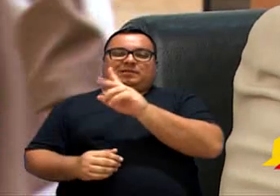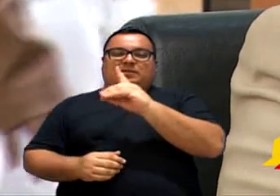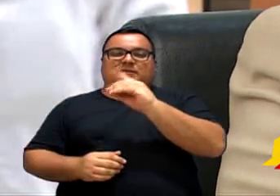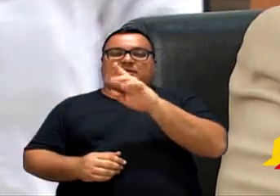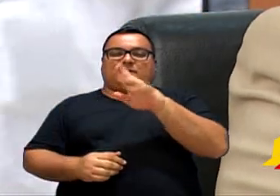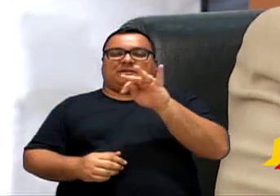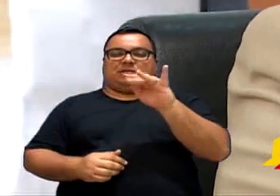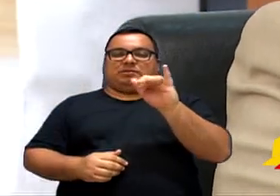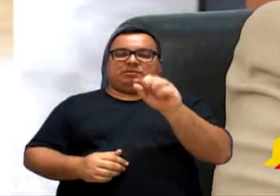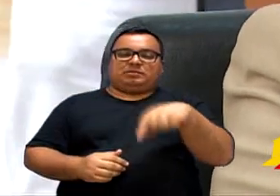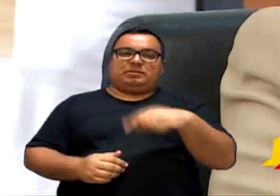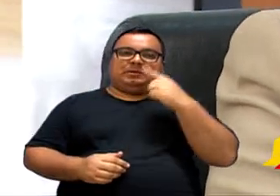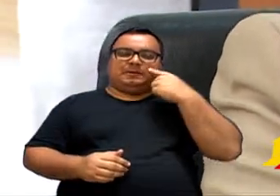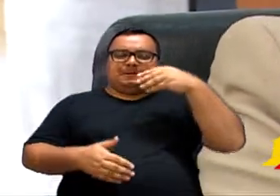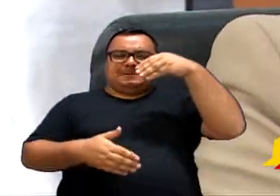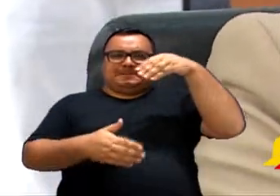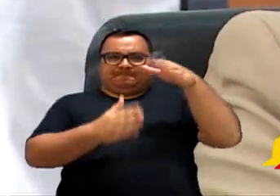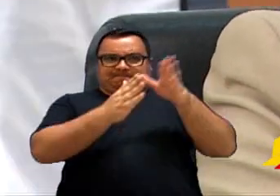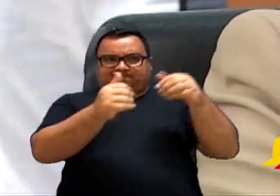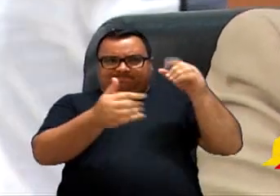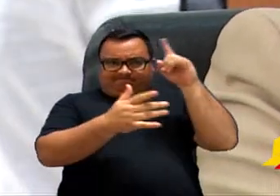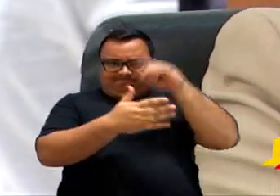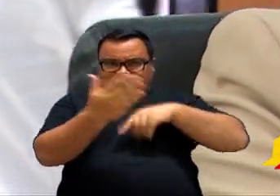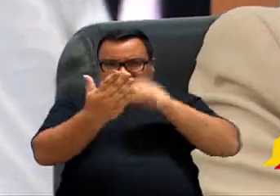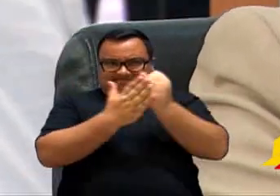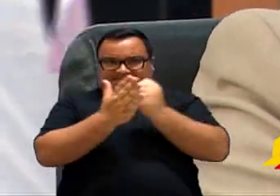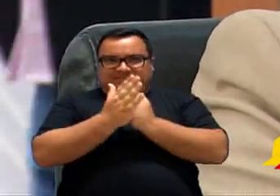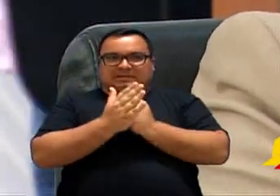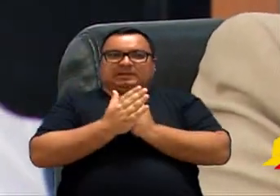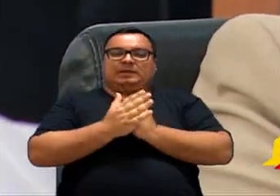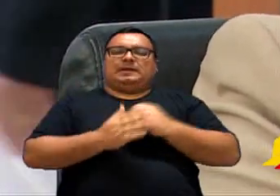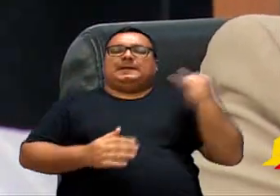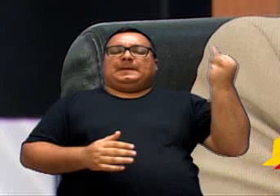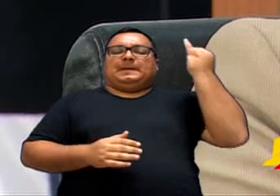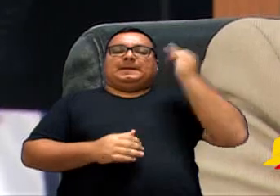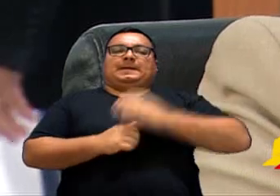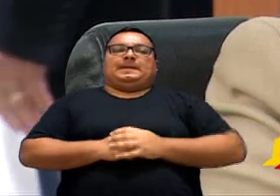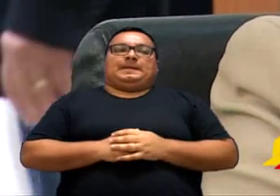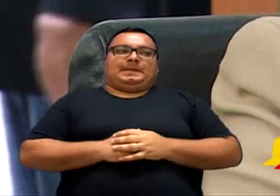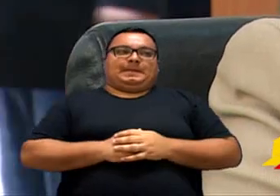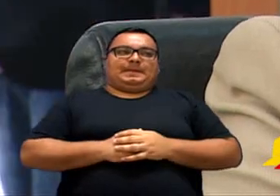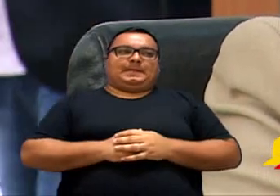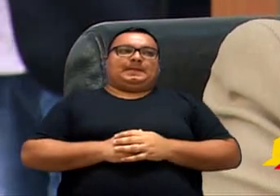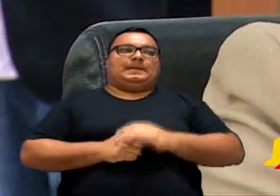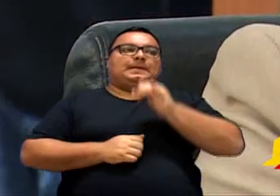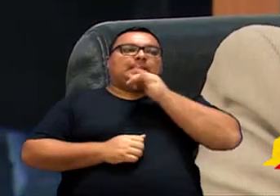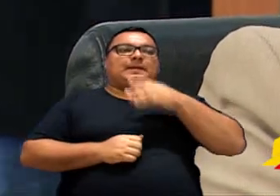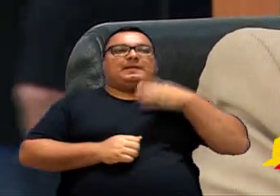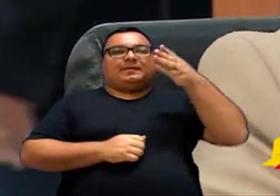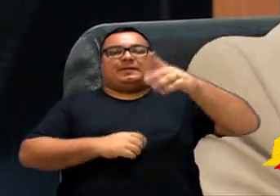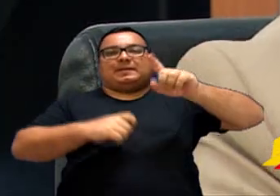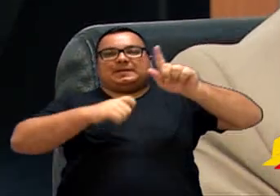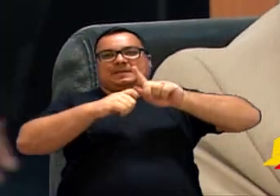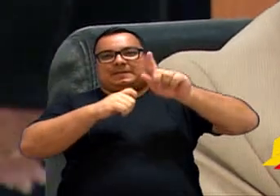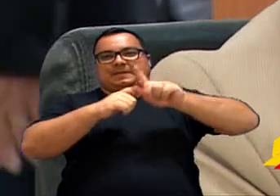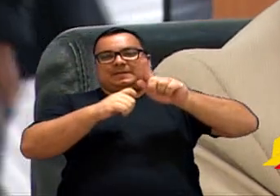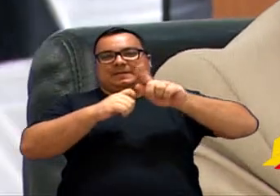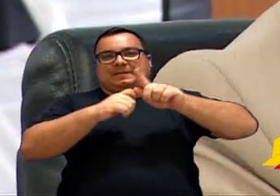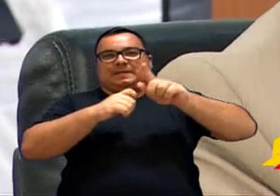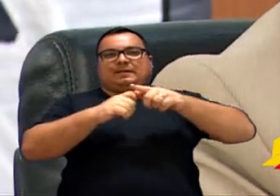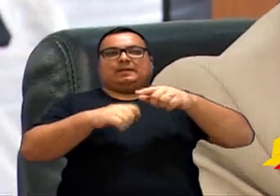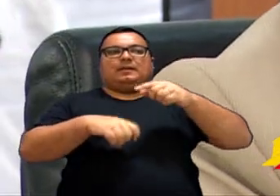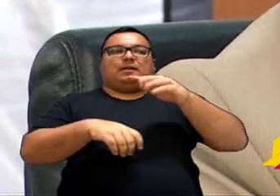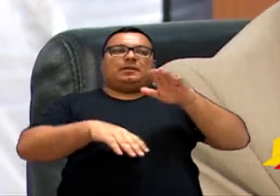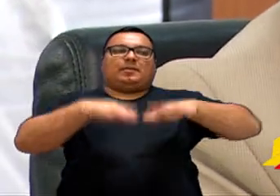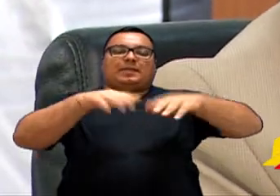muito importante. E, além de tudo, quando eles vão ao ginecologista, o horário não é aquele horário, eu acho que é 5 horas que eles podem fazer, se eu não